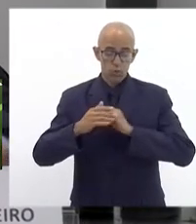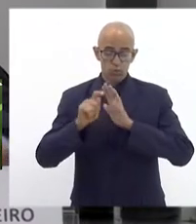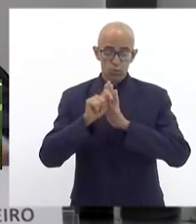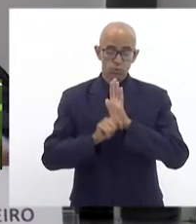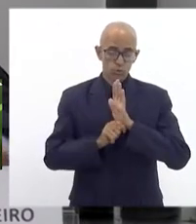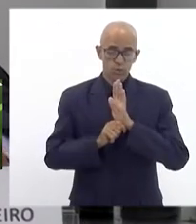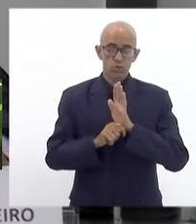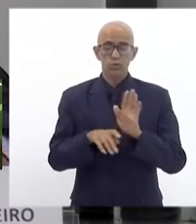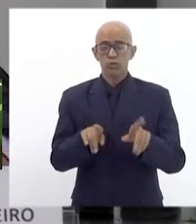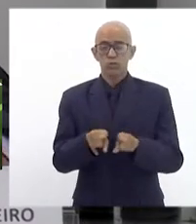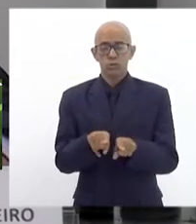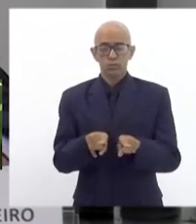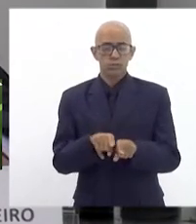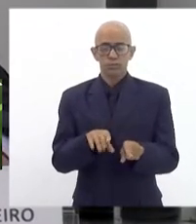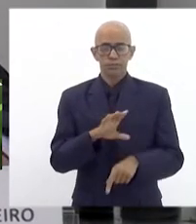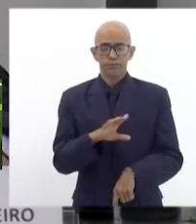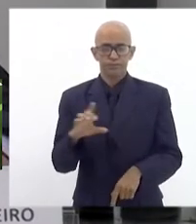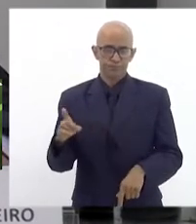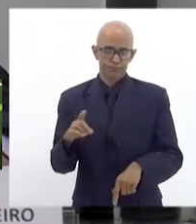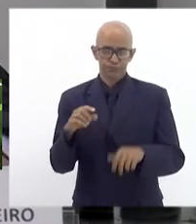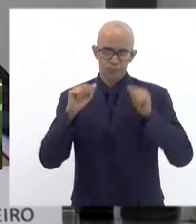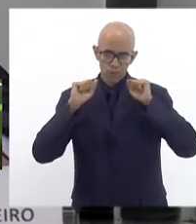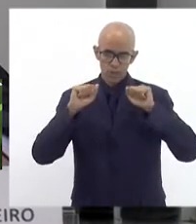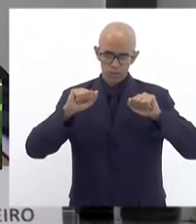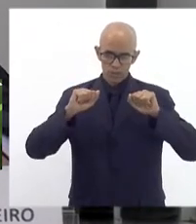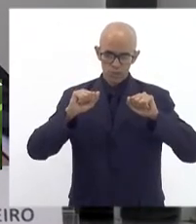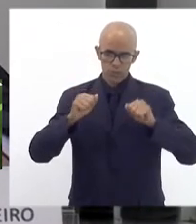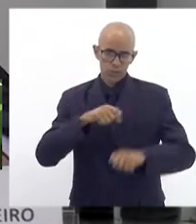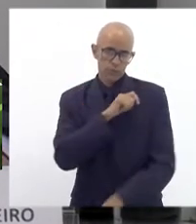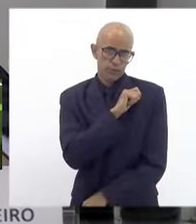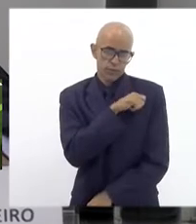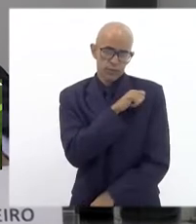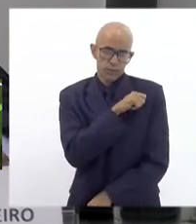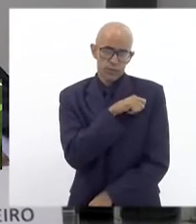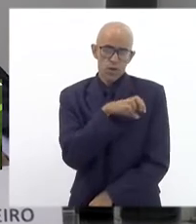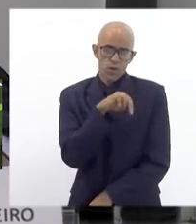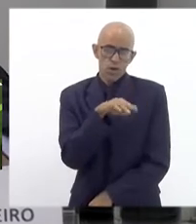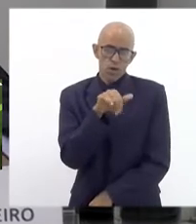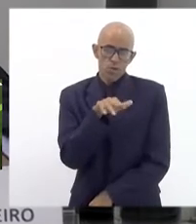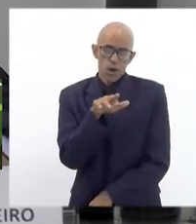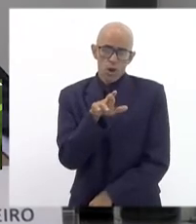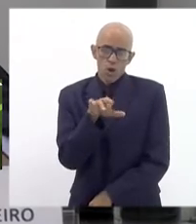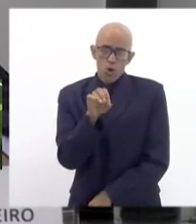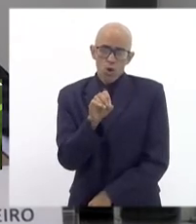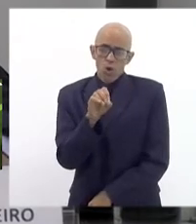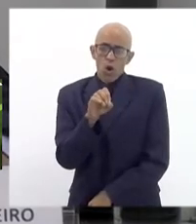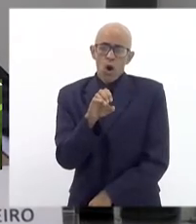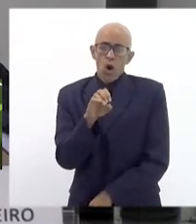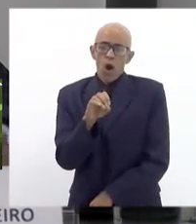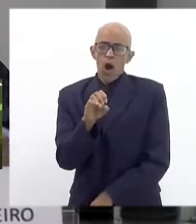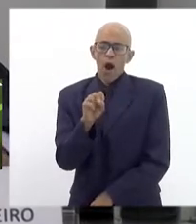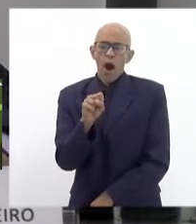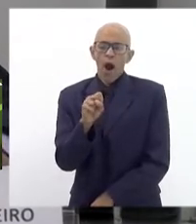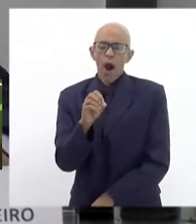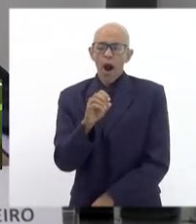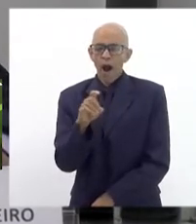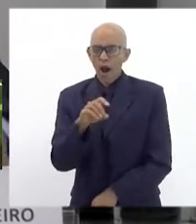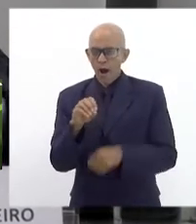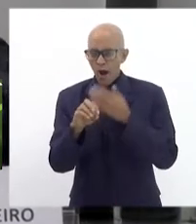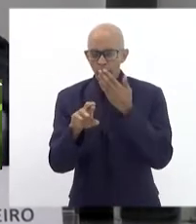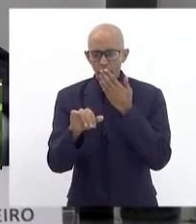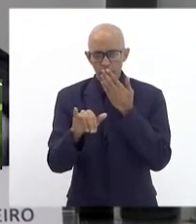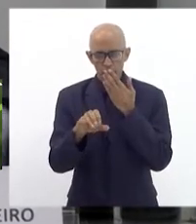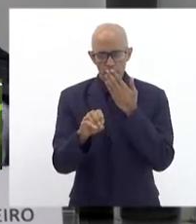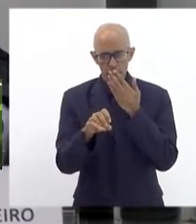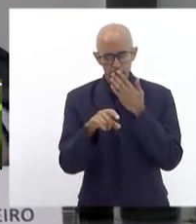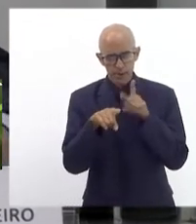coordenação da assessoria fiscal da Alerj, na figura do professor Mauro Osório e sua equipe, que também foram e têm sido parceiros